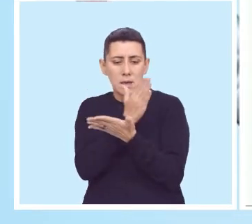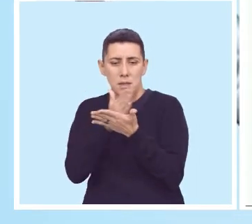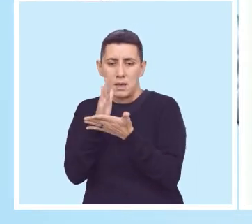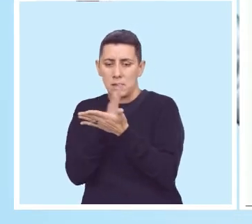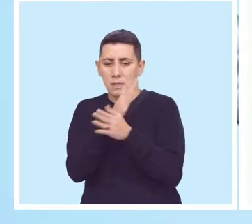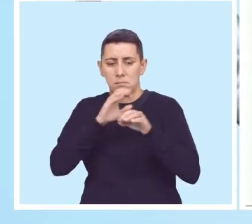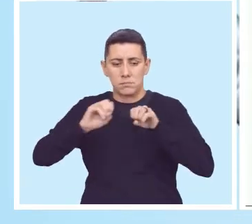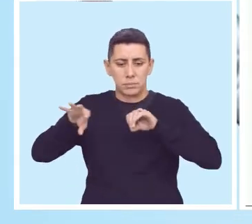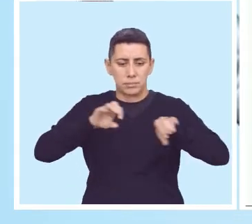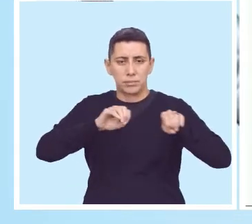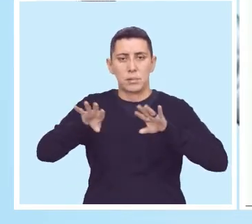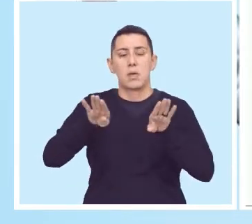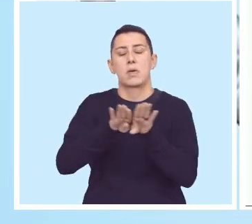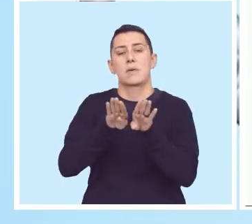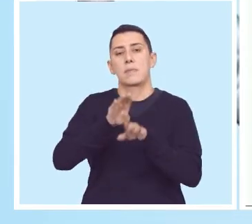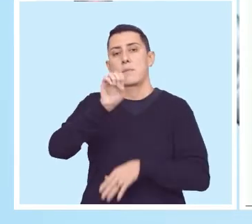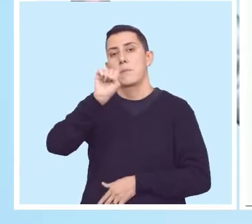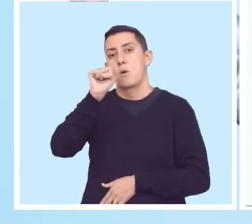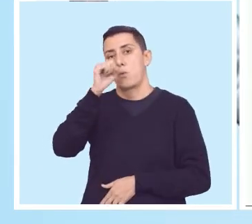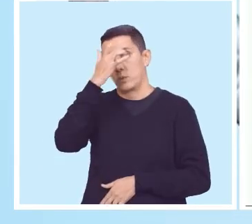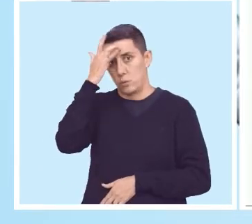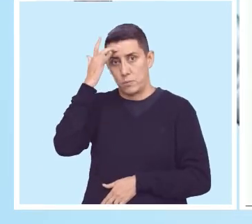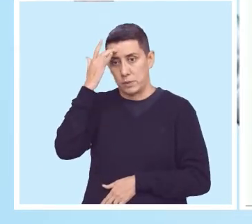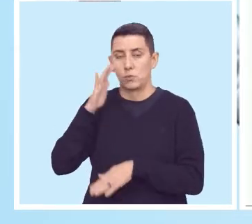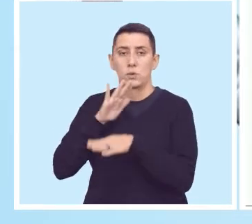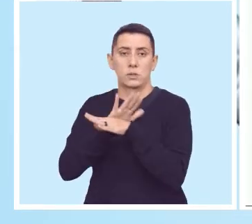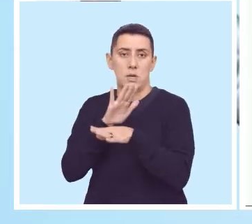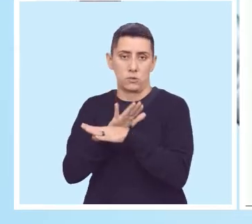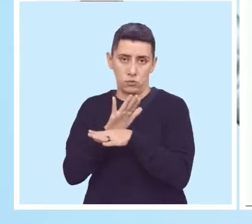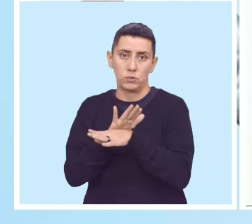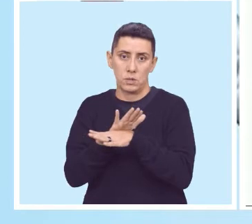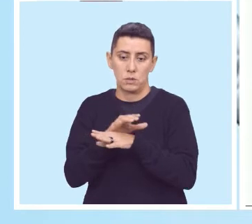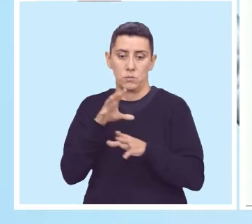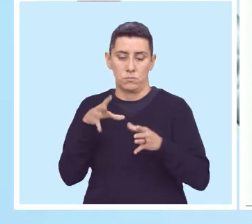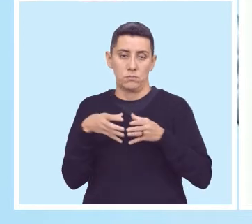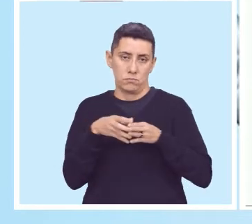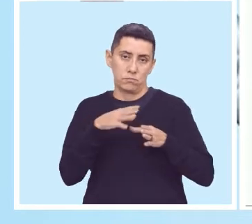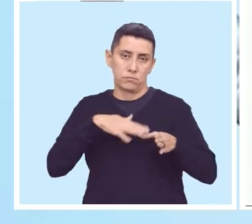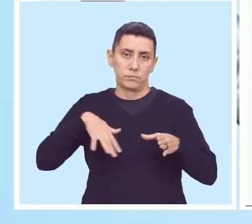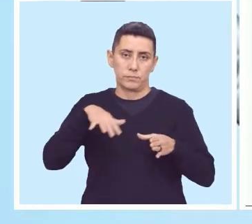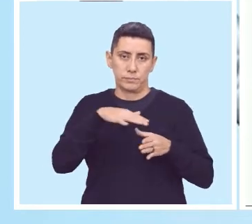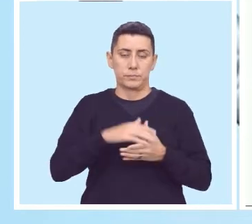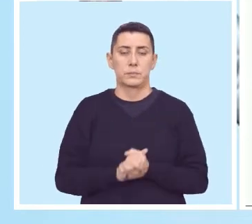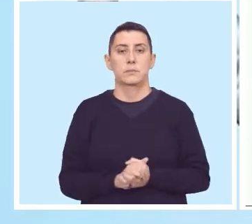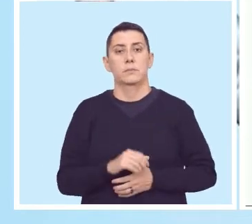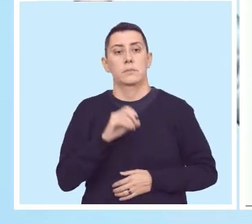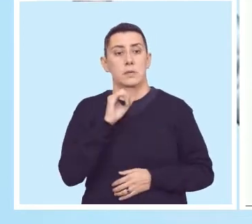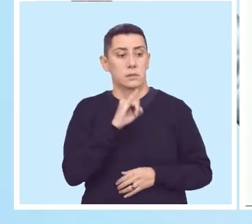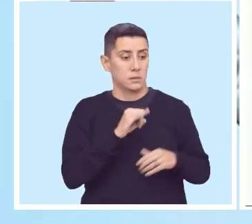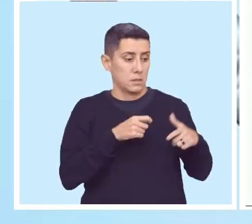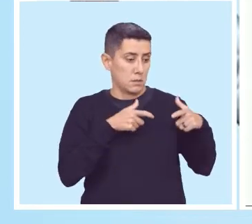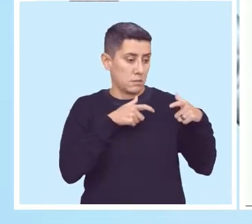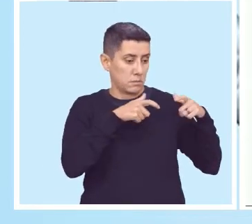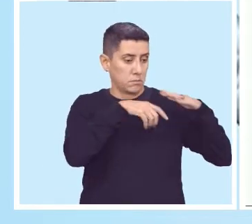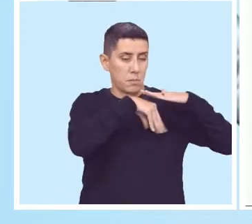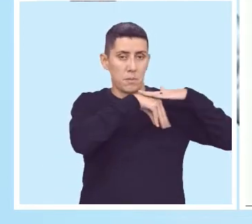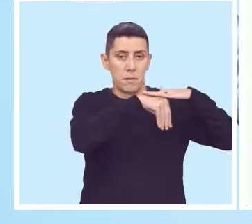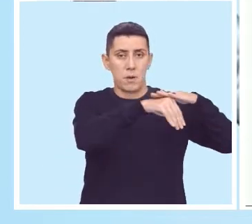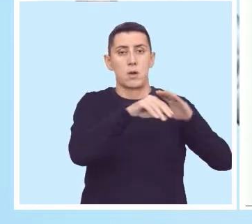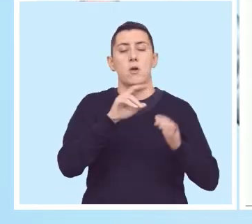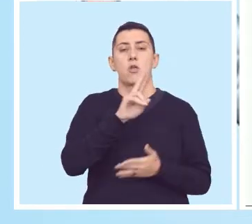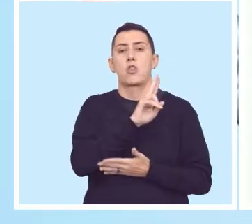contamos com a ajuda de 8 participantes do projeto, de tal forma que, à medida que cada um finalizava a sua parte de